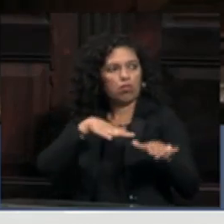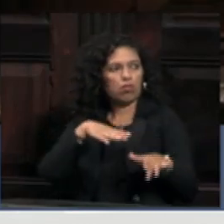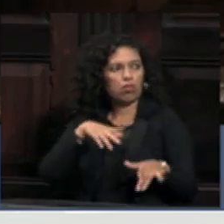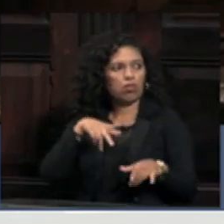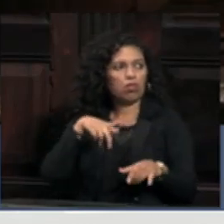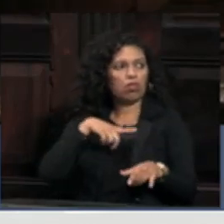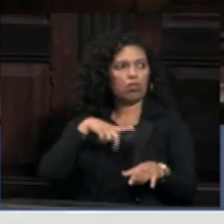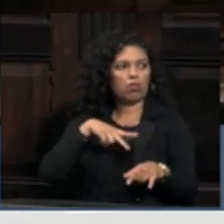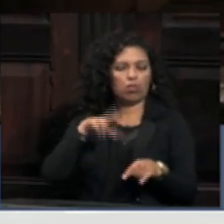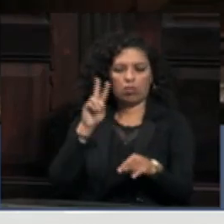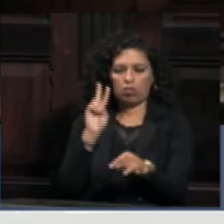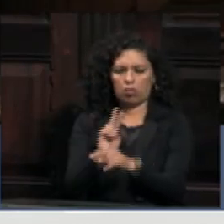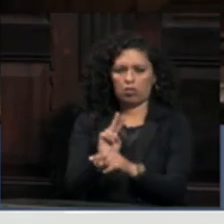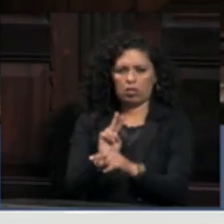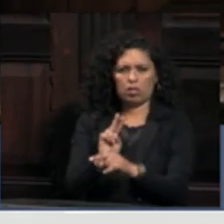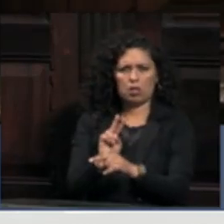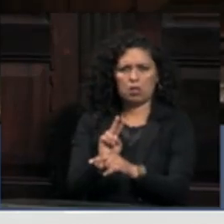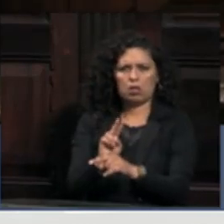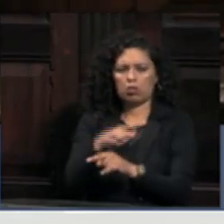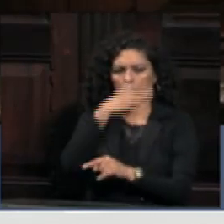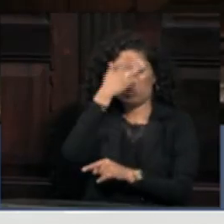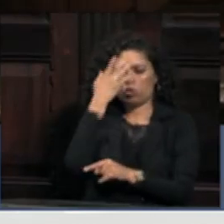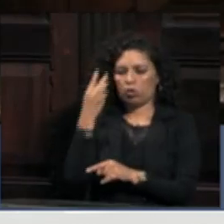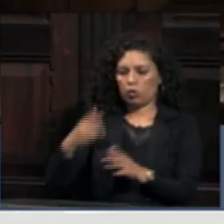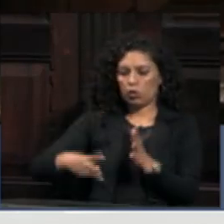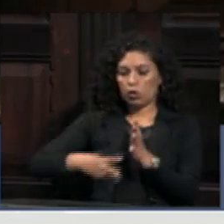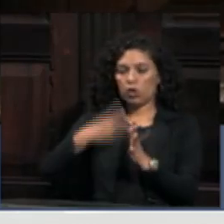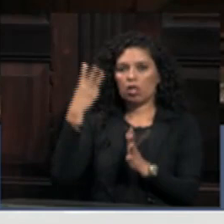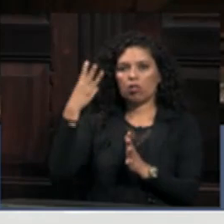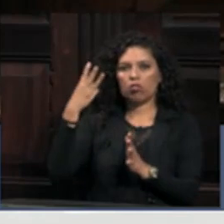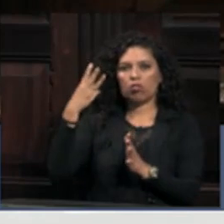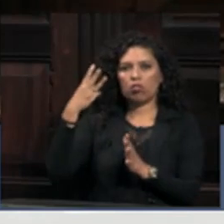das 3 Forças Armadas,